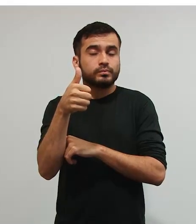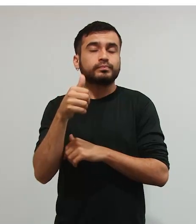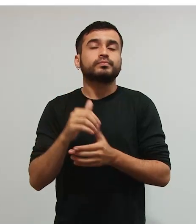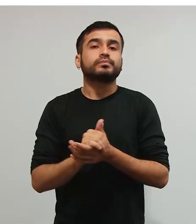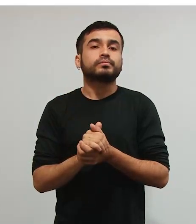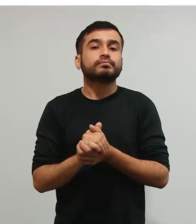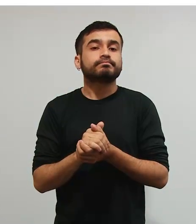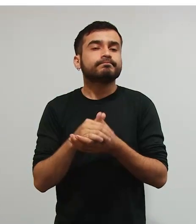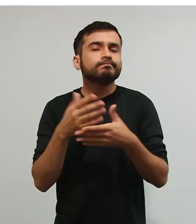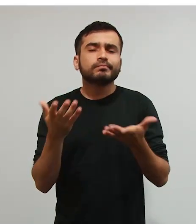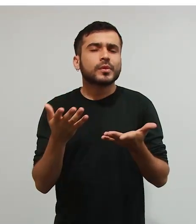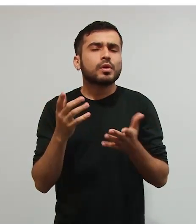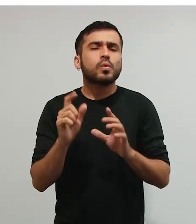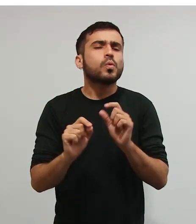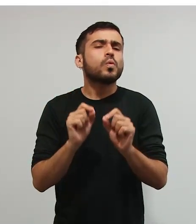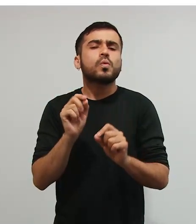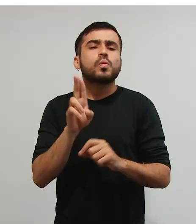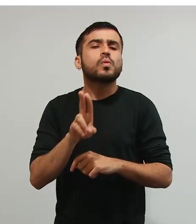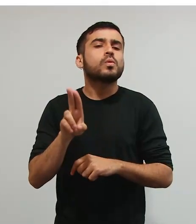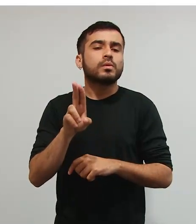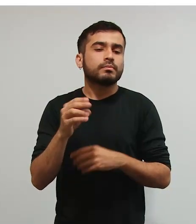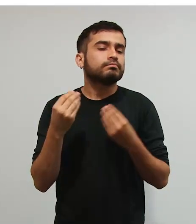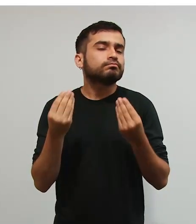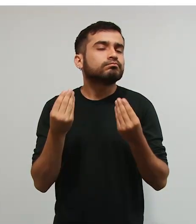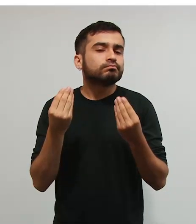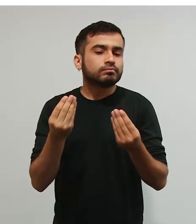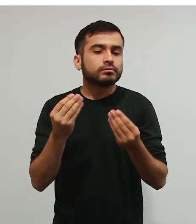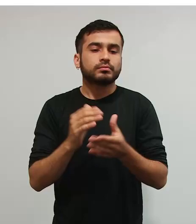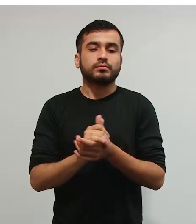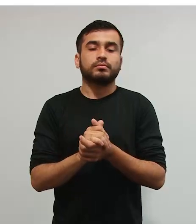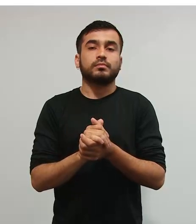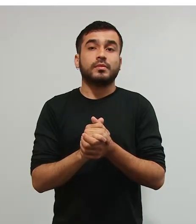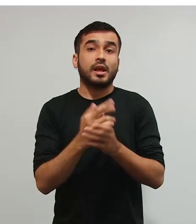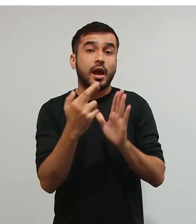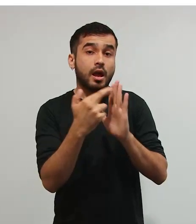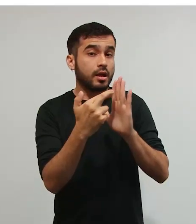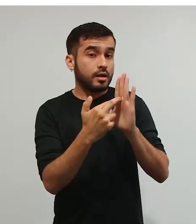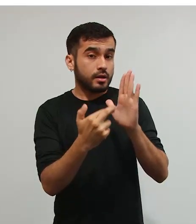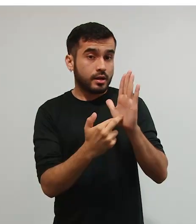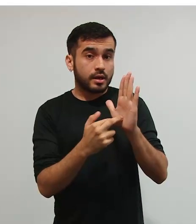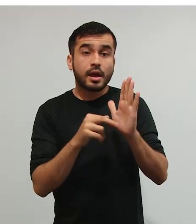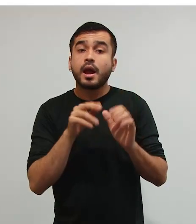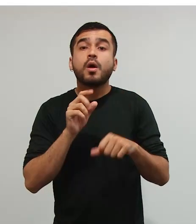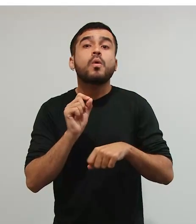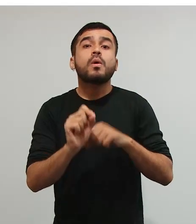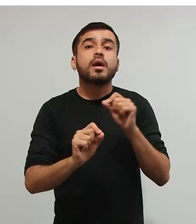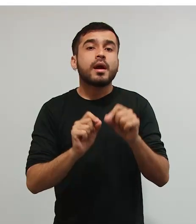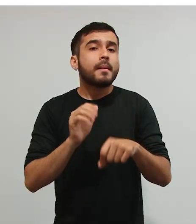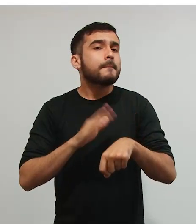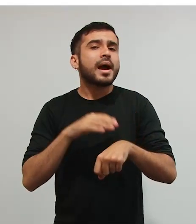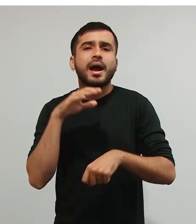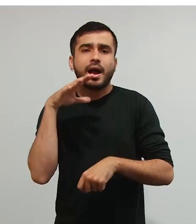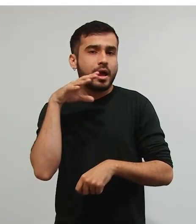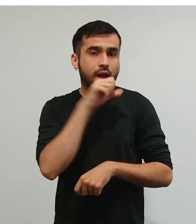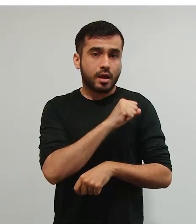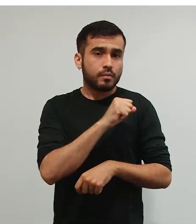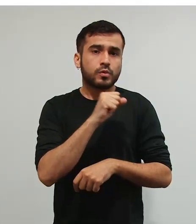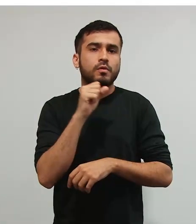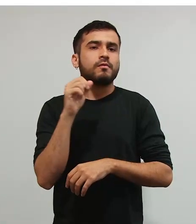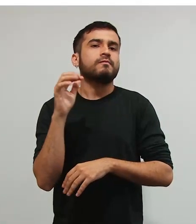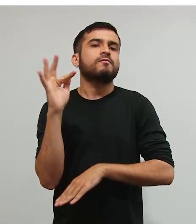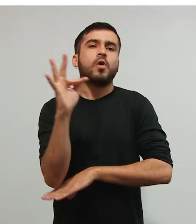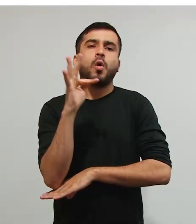é a vantagem desse processo administrativo tributário? Porque, em regra, ele vai ser mais rápido, menos